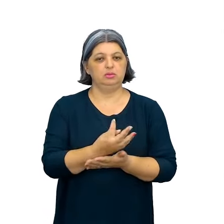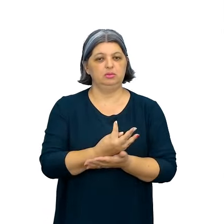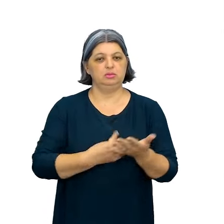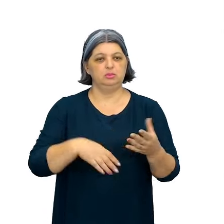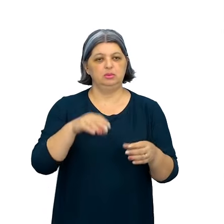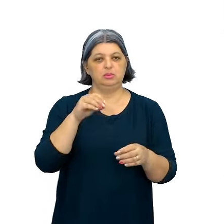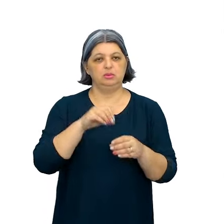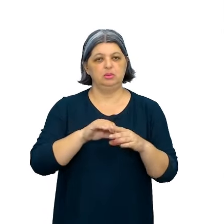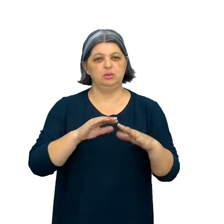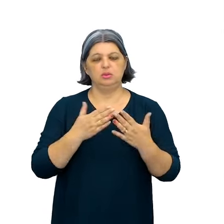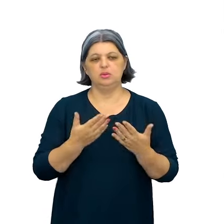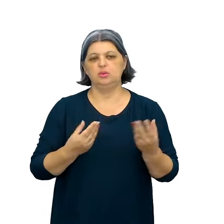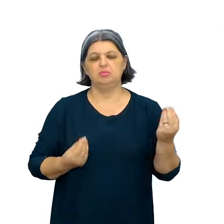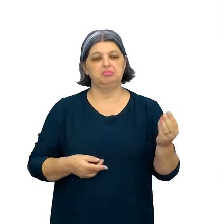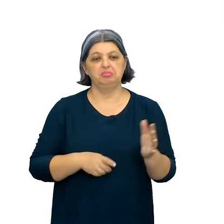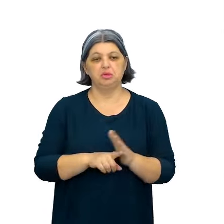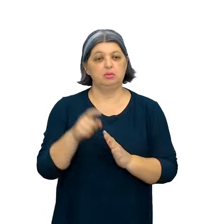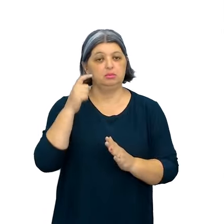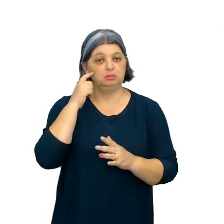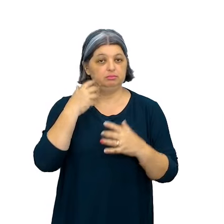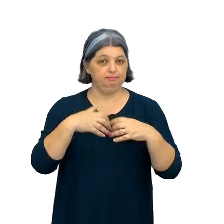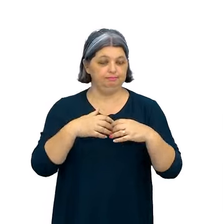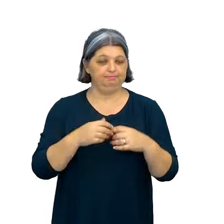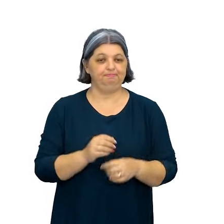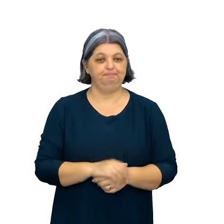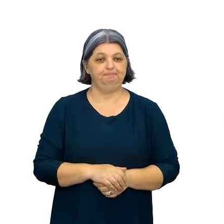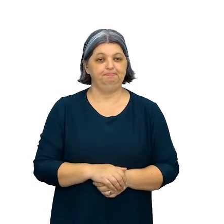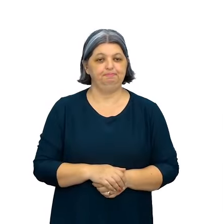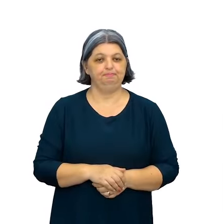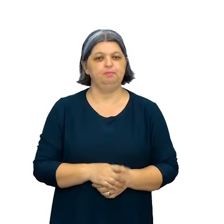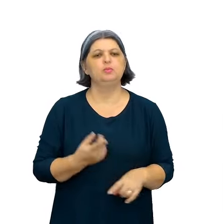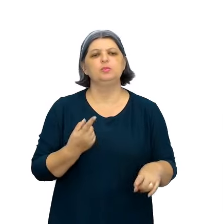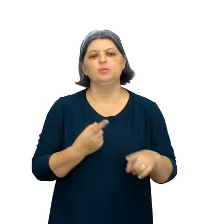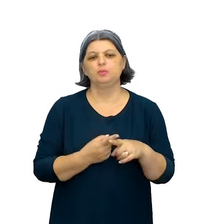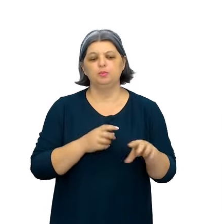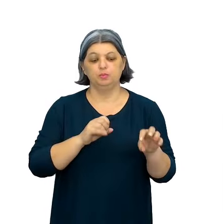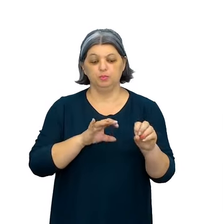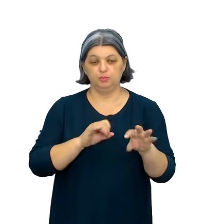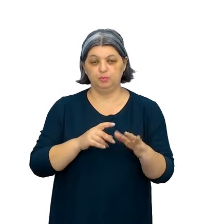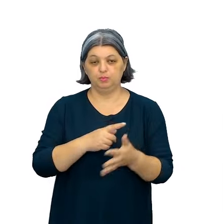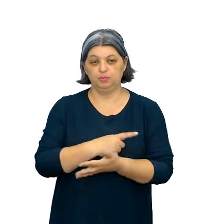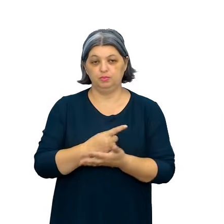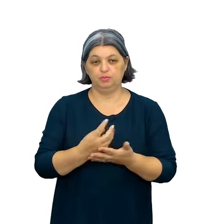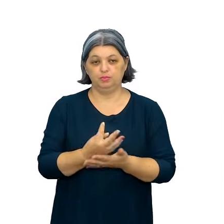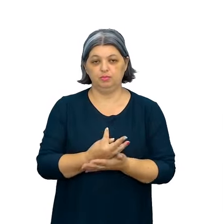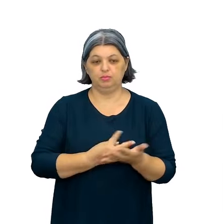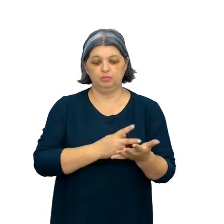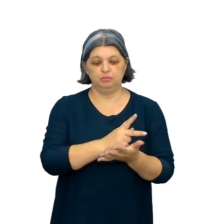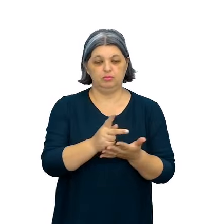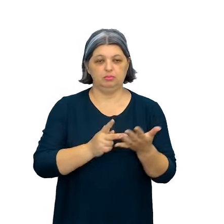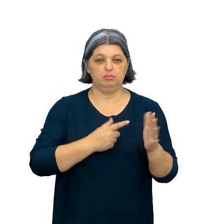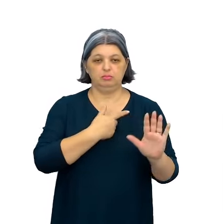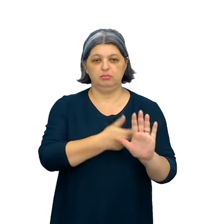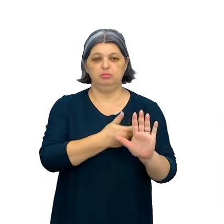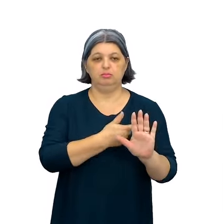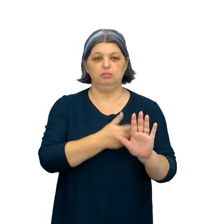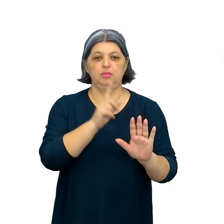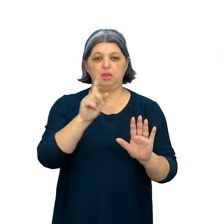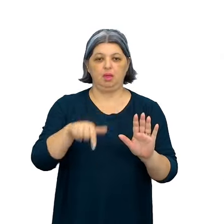eu perguntaria, né, para a gente refletir um pouquinho juntos, por que ensinar o gênero textual poema-paródia é importante